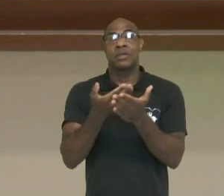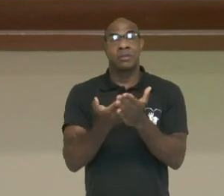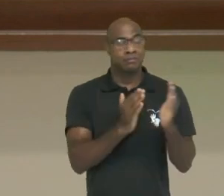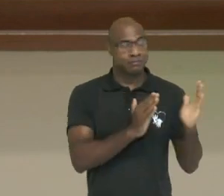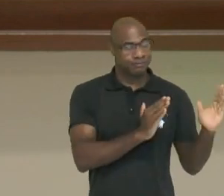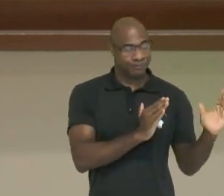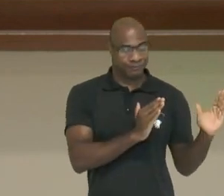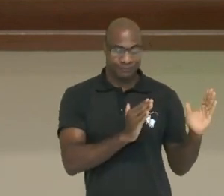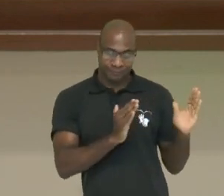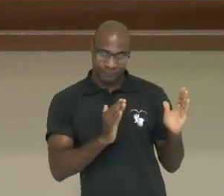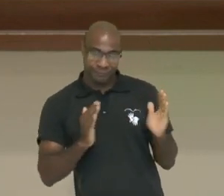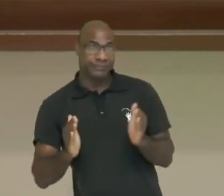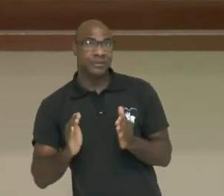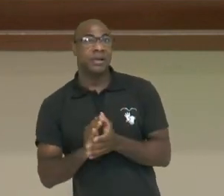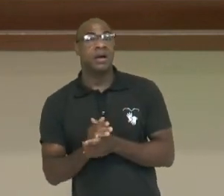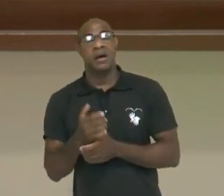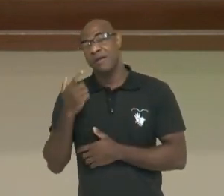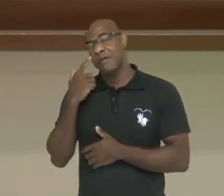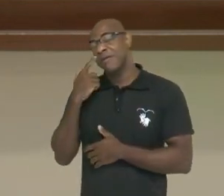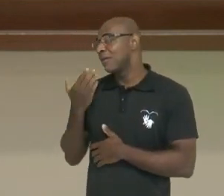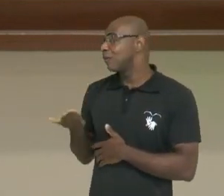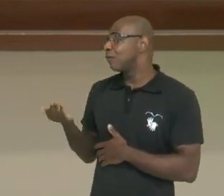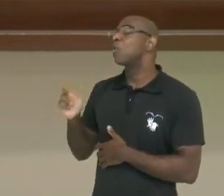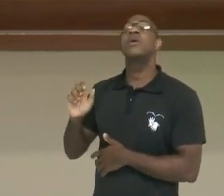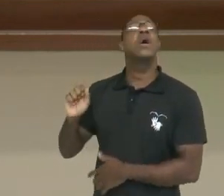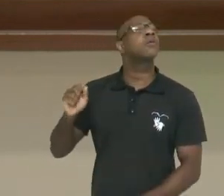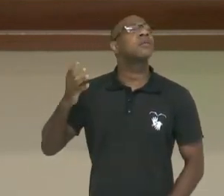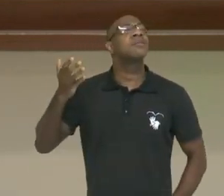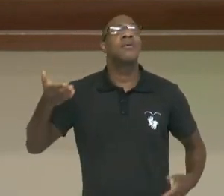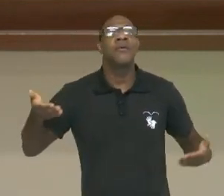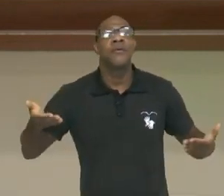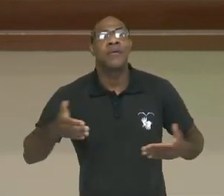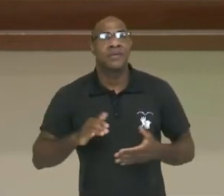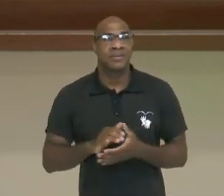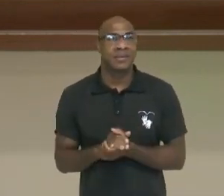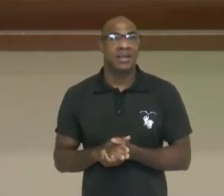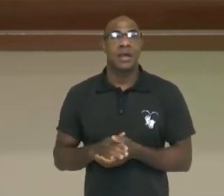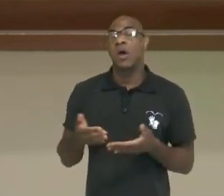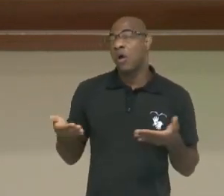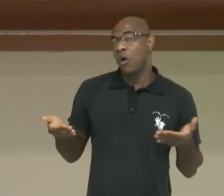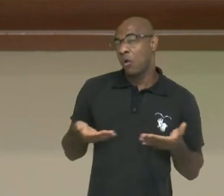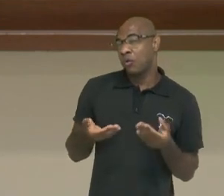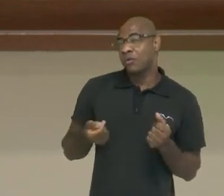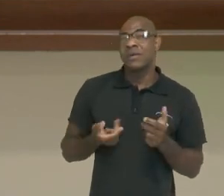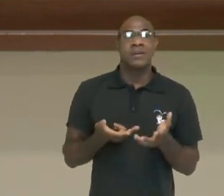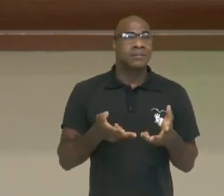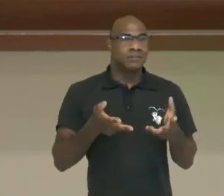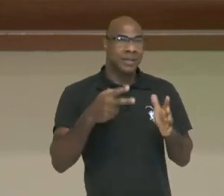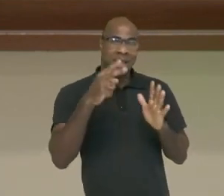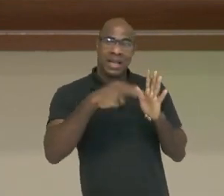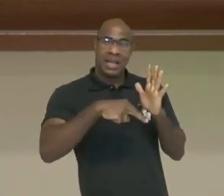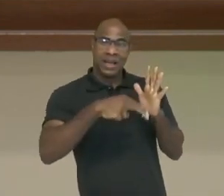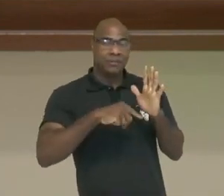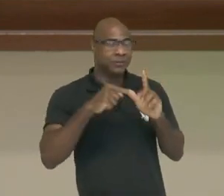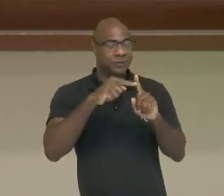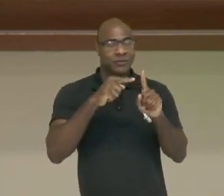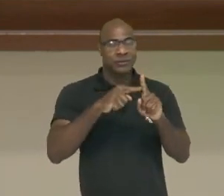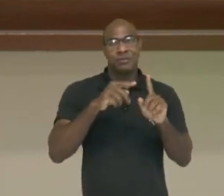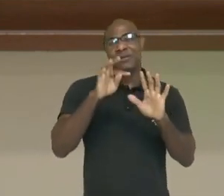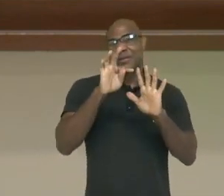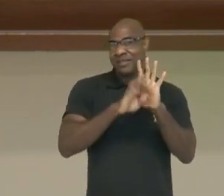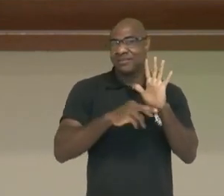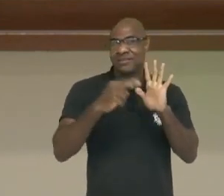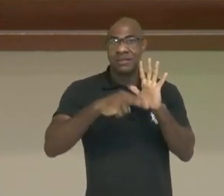infelizmente chegou o fim. Vamos ver lá então o que aconteceu, o que nós tivemos? Então, nesta aula, nós lemos diferentes tipos de textos e identificamos